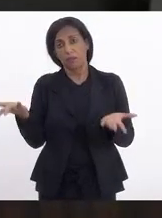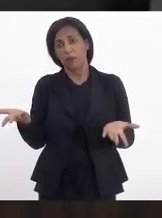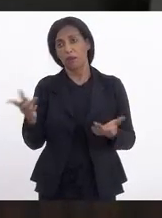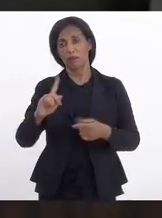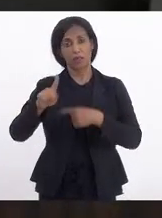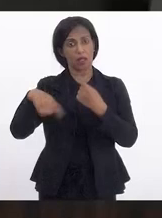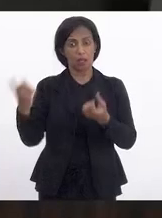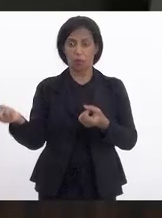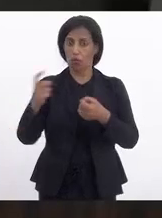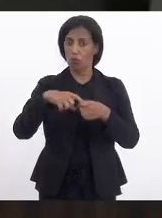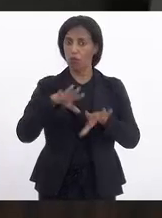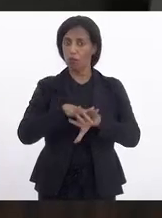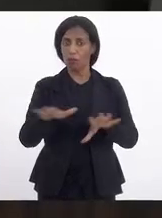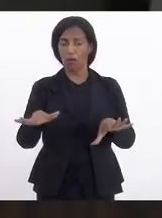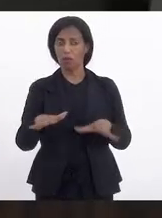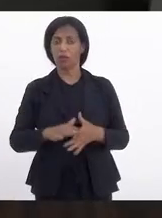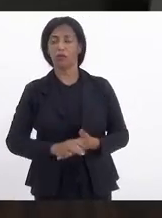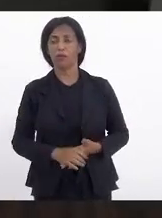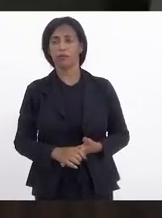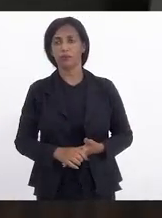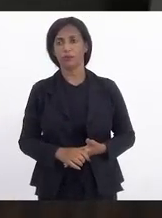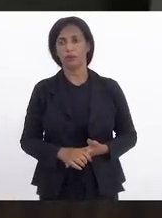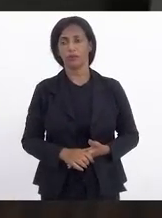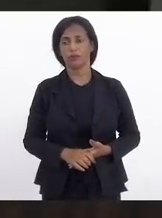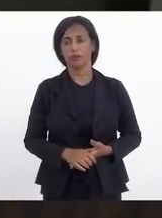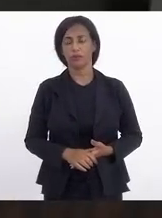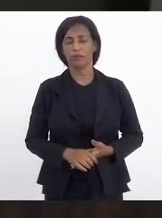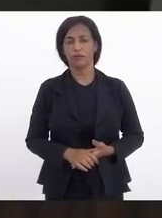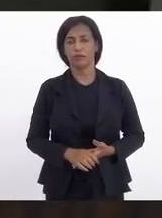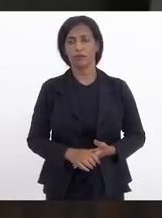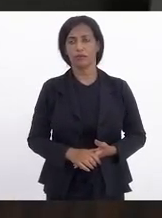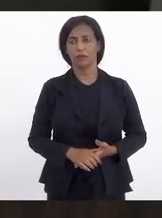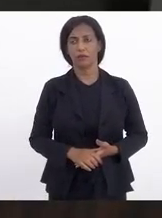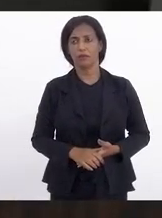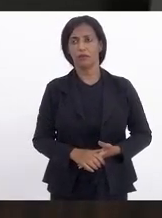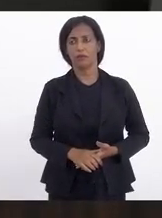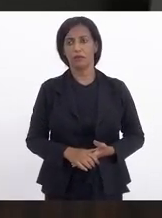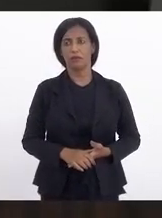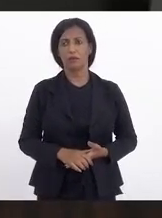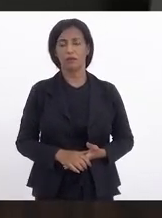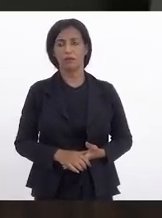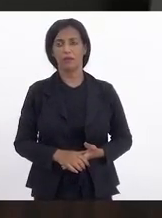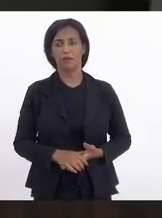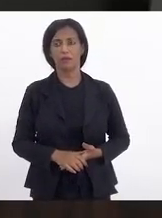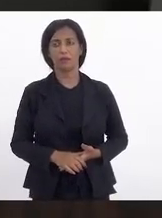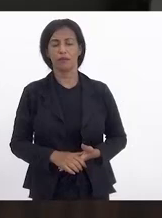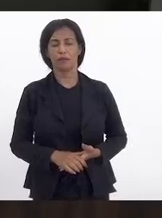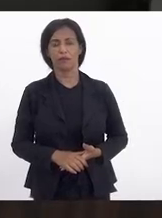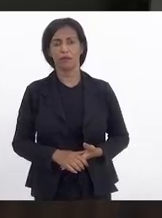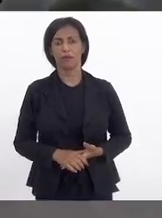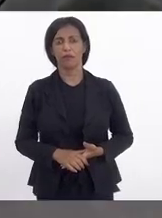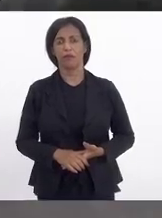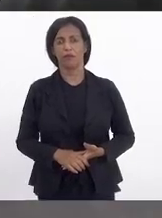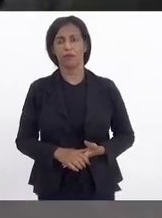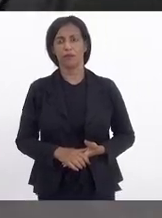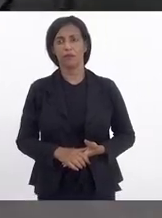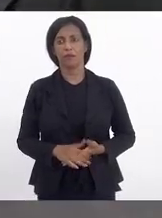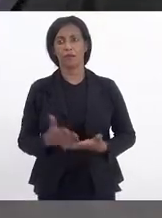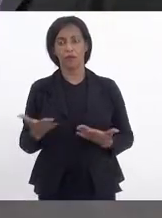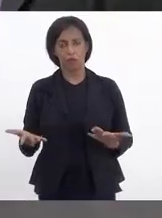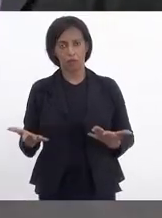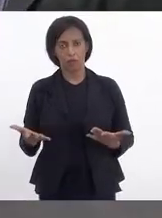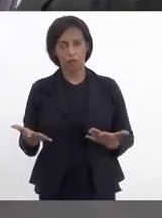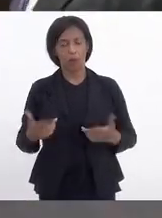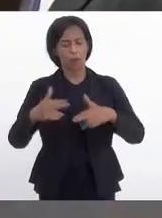depois não quero Sandy e é por isso Ah tá ligado é por isso que o senhor presidente que dia